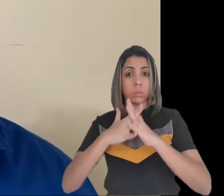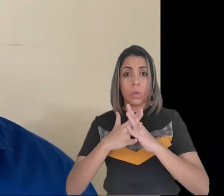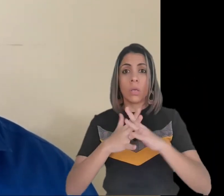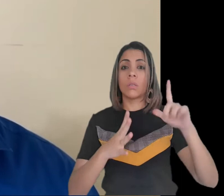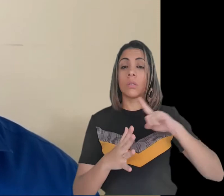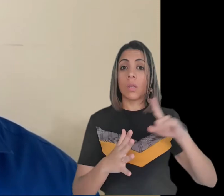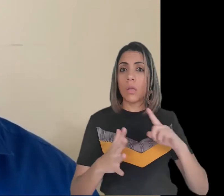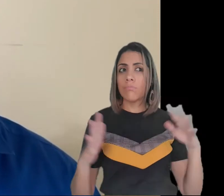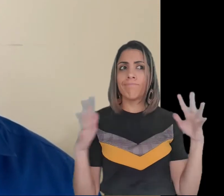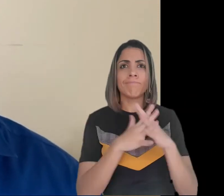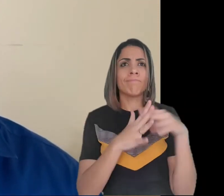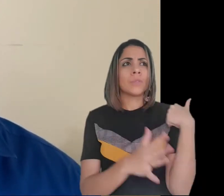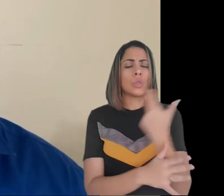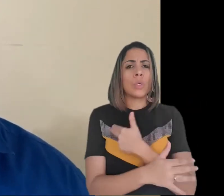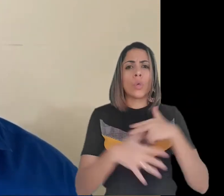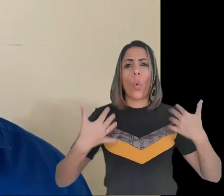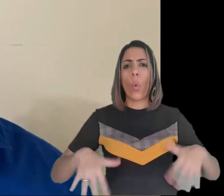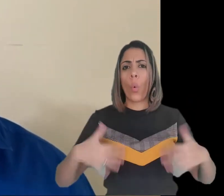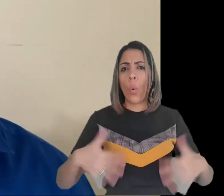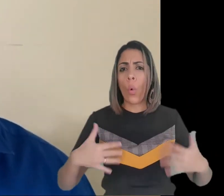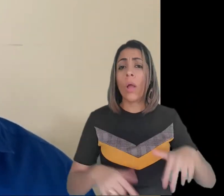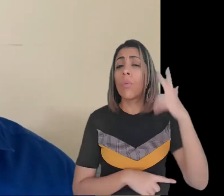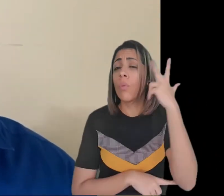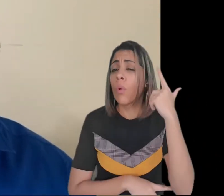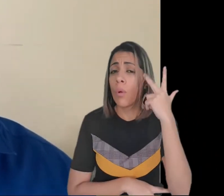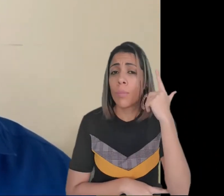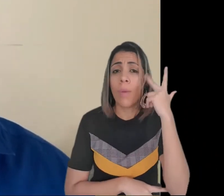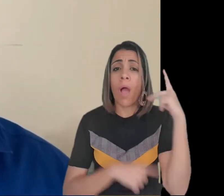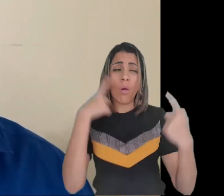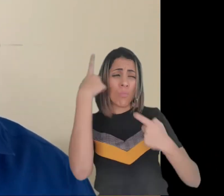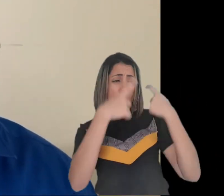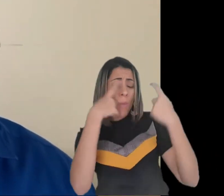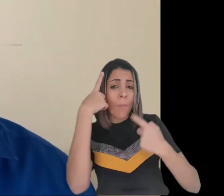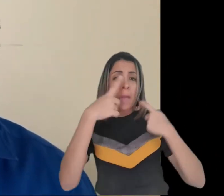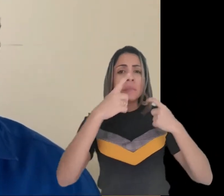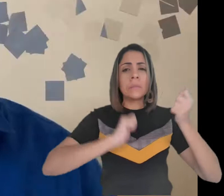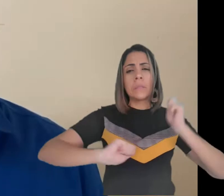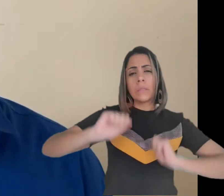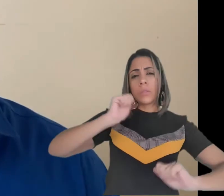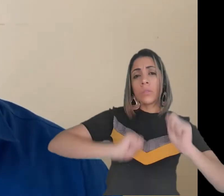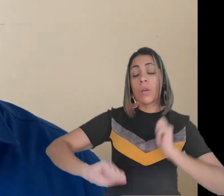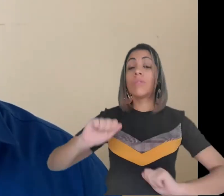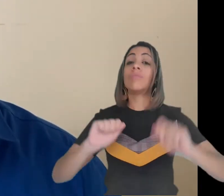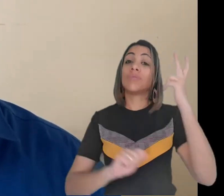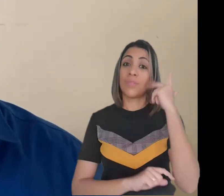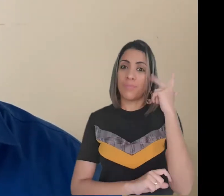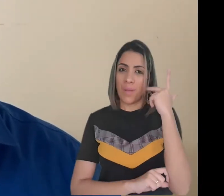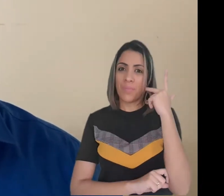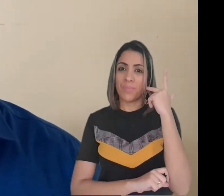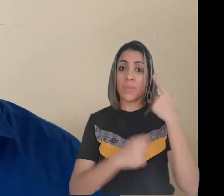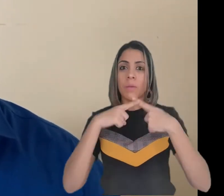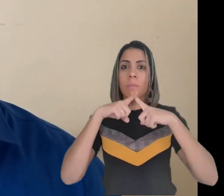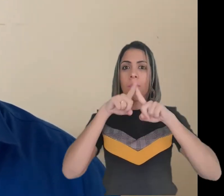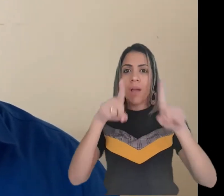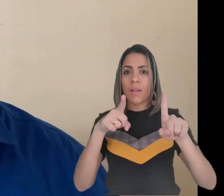insegurança. Então é natural e esperado que estejamos com medo, preocupados e angustiados. E assim se estabelece